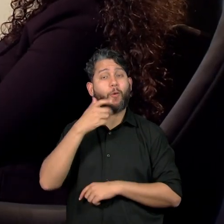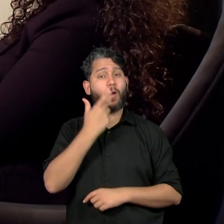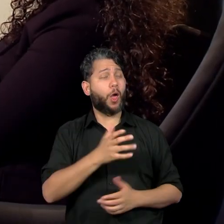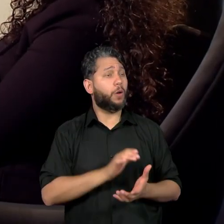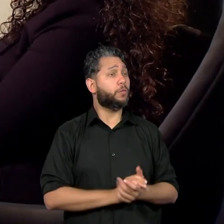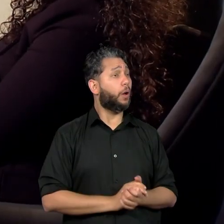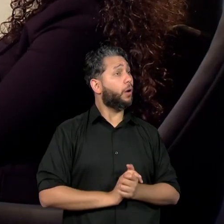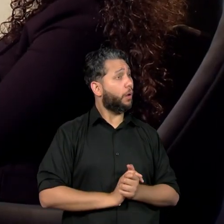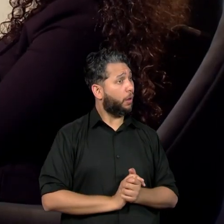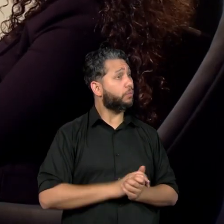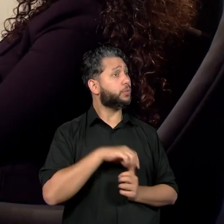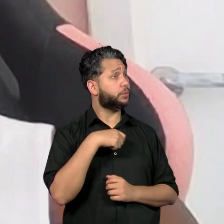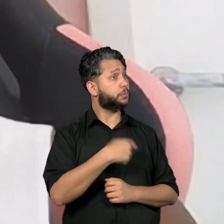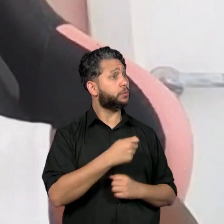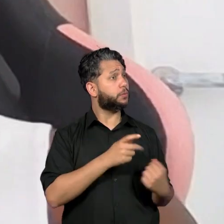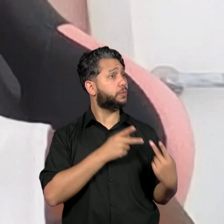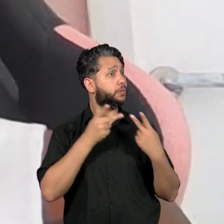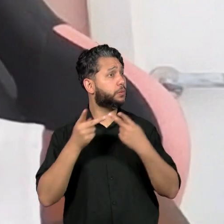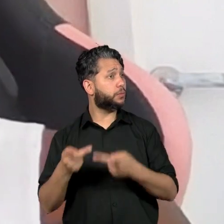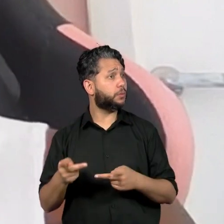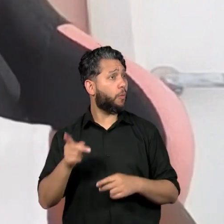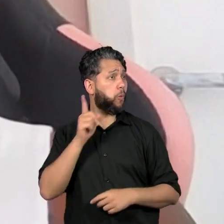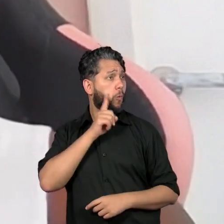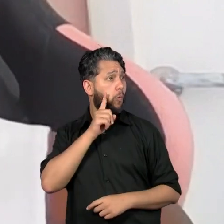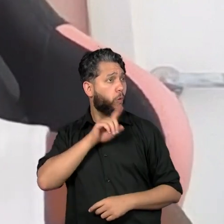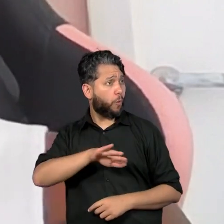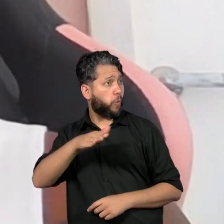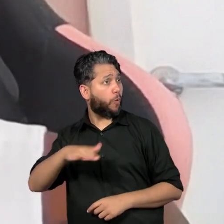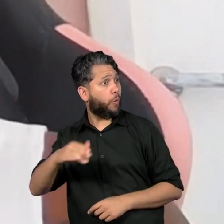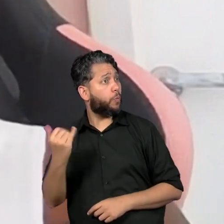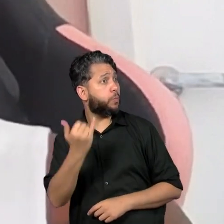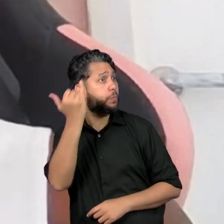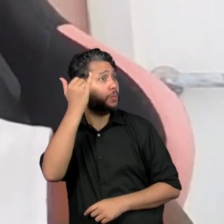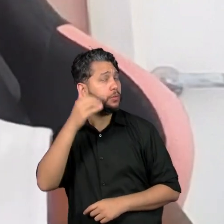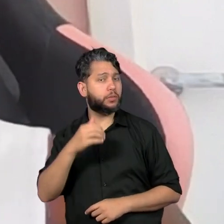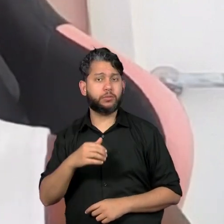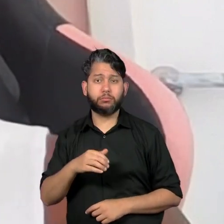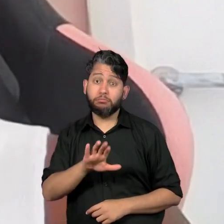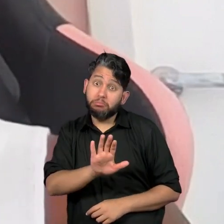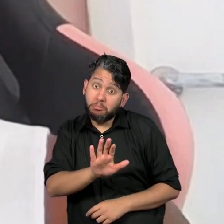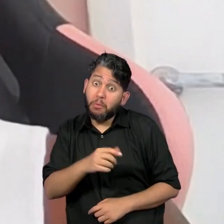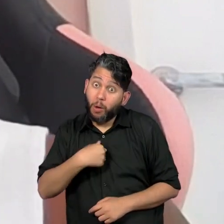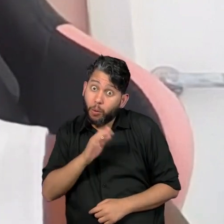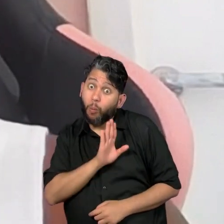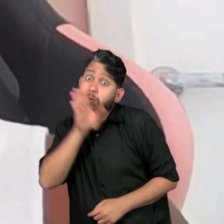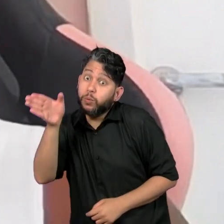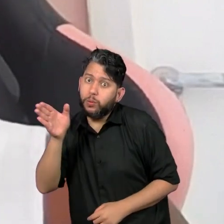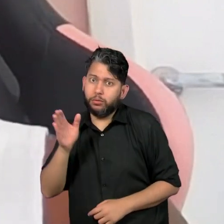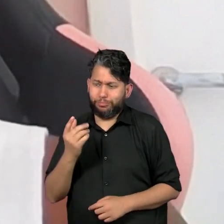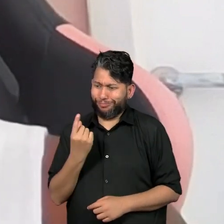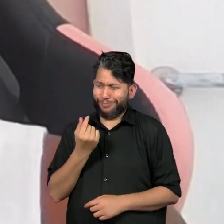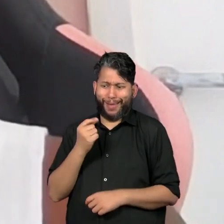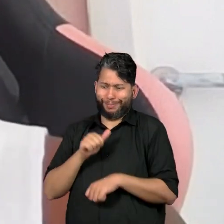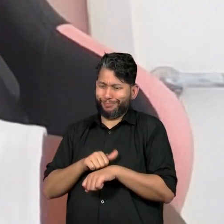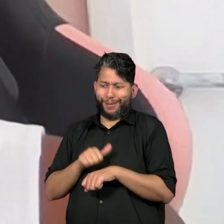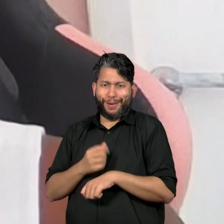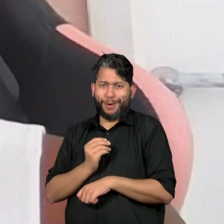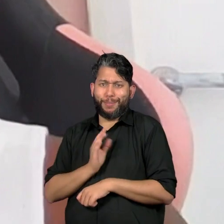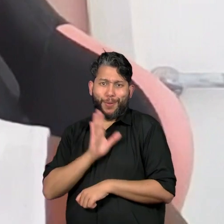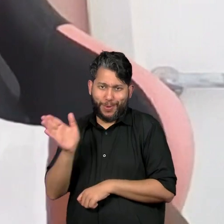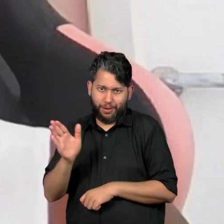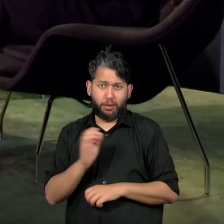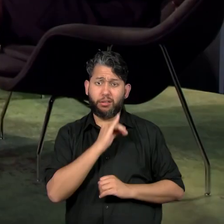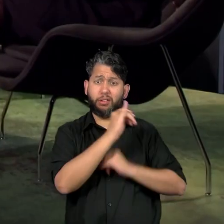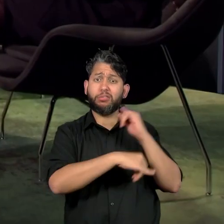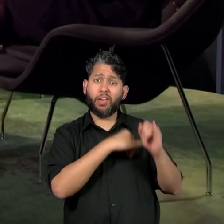de uma imersão no Vale do Silício. Então, eu fui para o Vale do Silício, eu não tinha o recurso financeiro para fazer a imersão, e eu fiz uma vaquinha